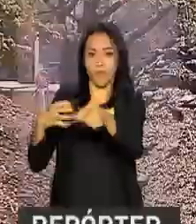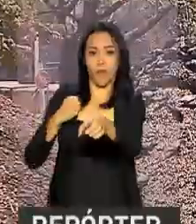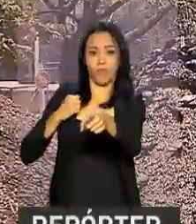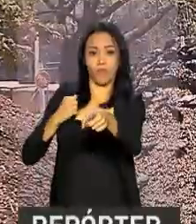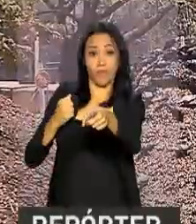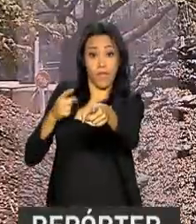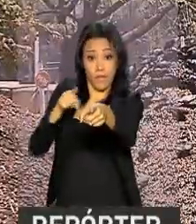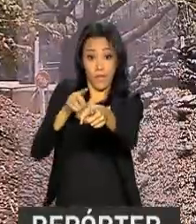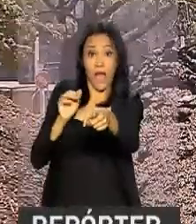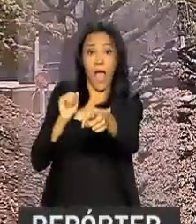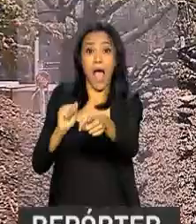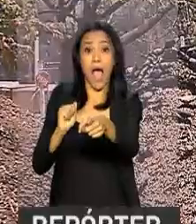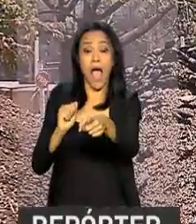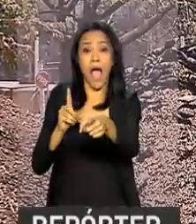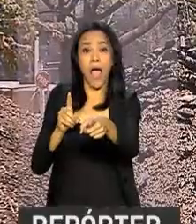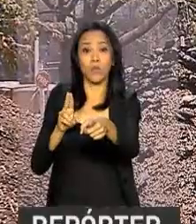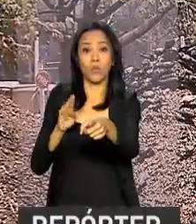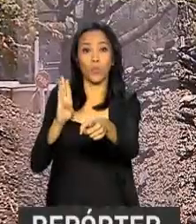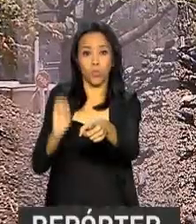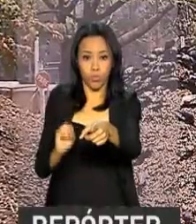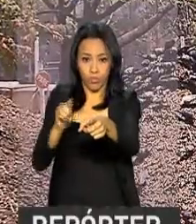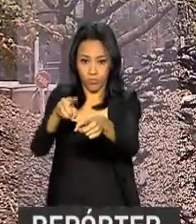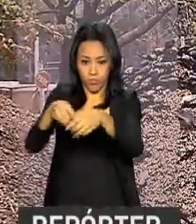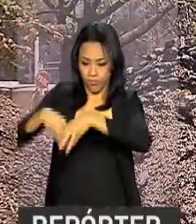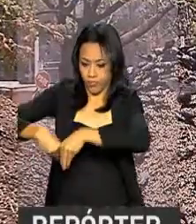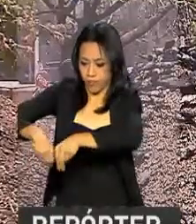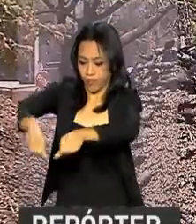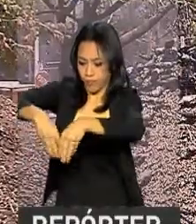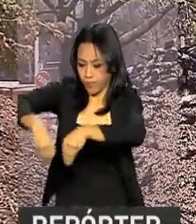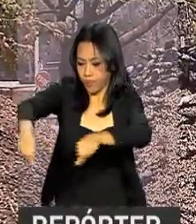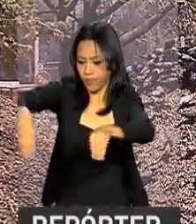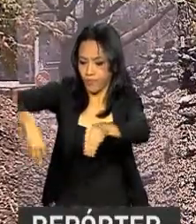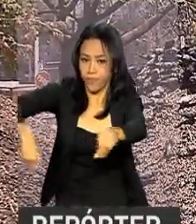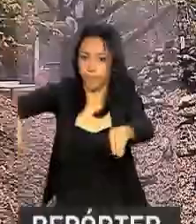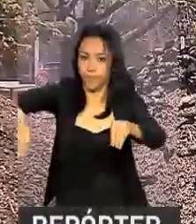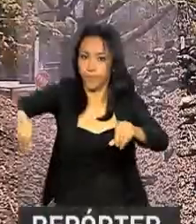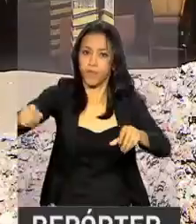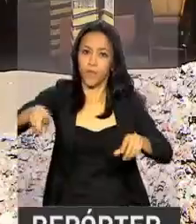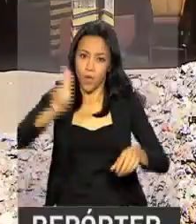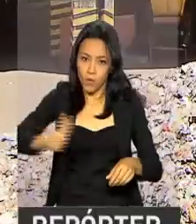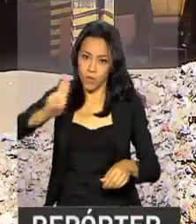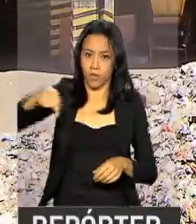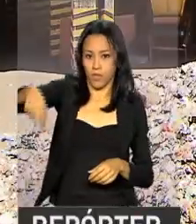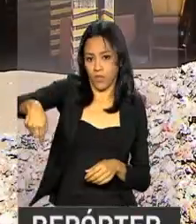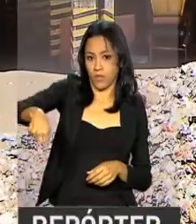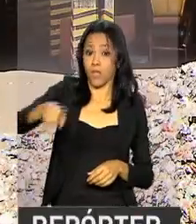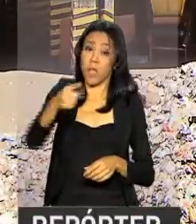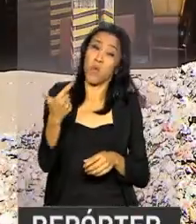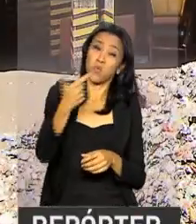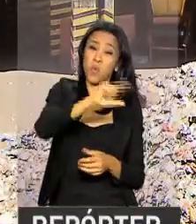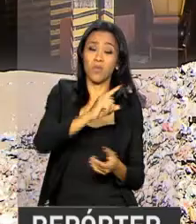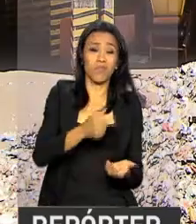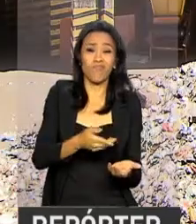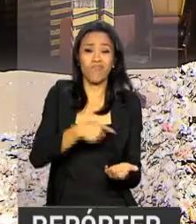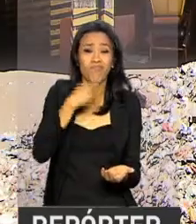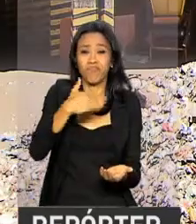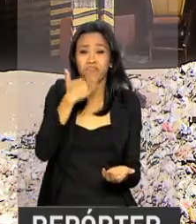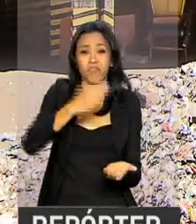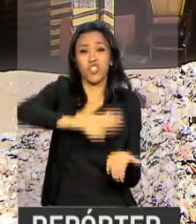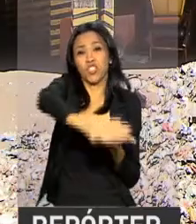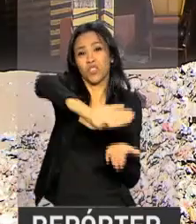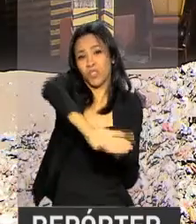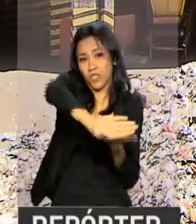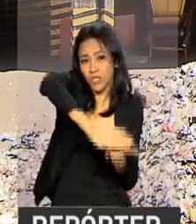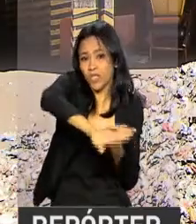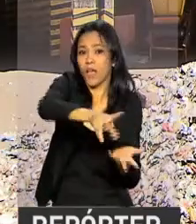de todo o lixo que chega somente 30% é transformado em compostagem o restante não tem como ser aproveitado